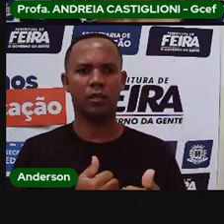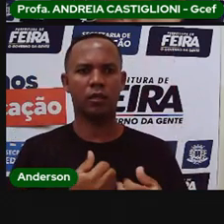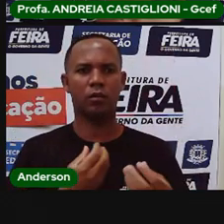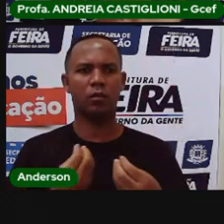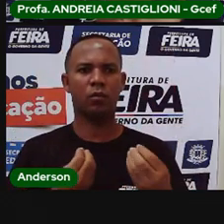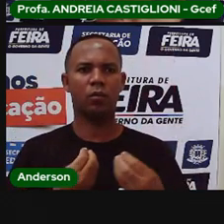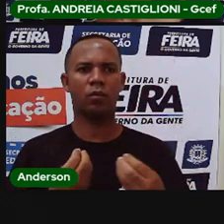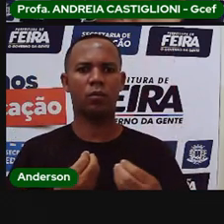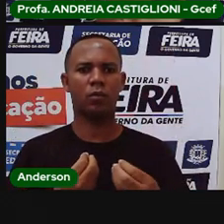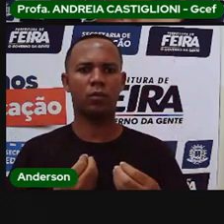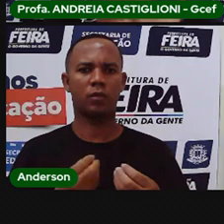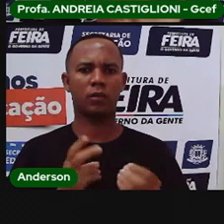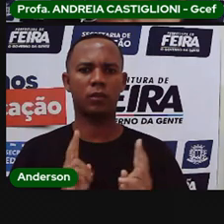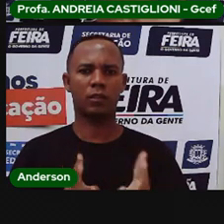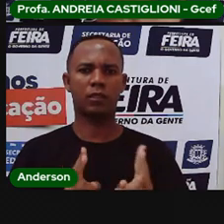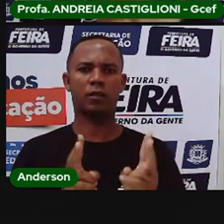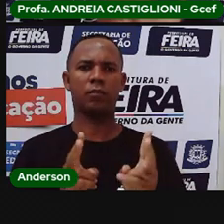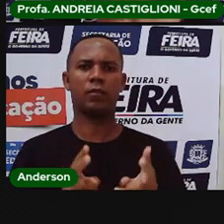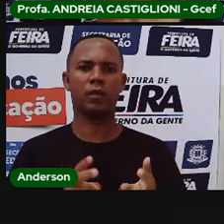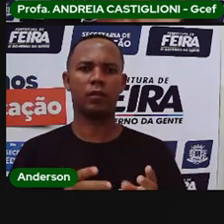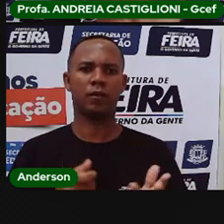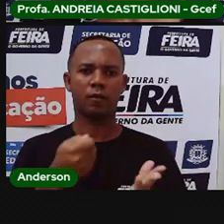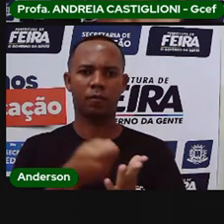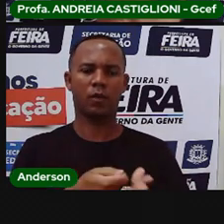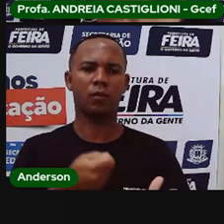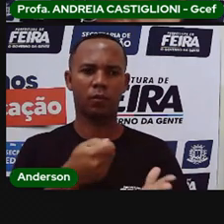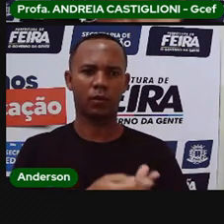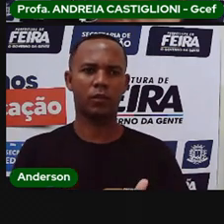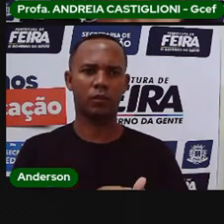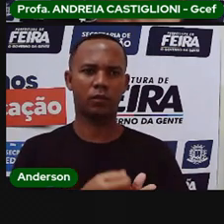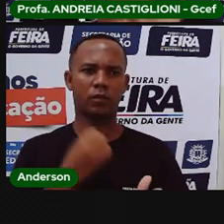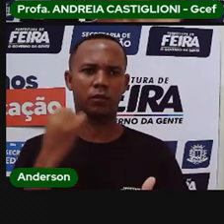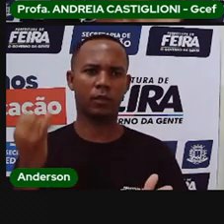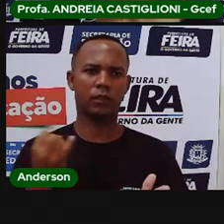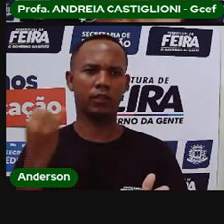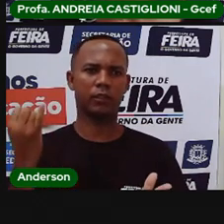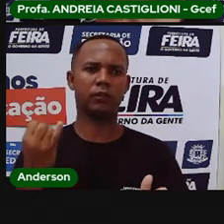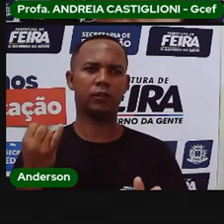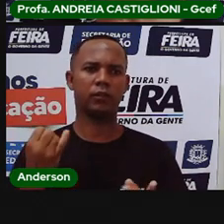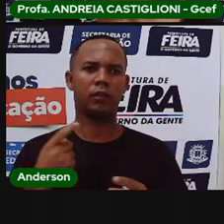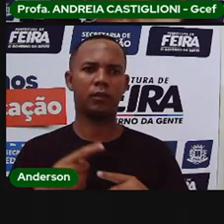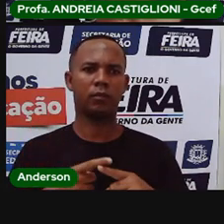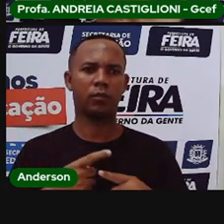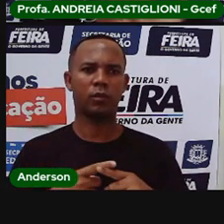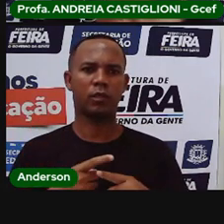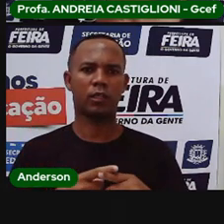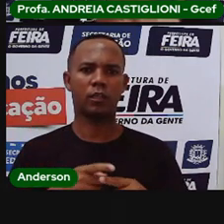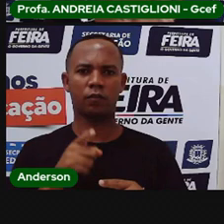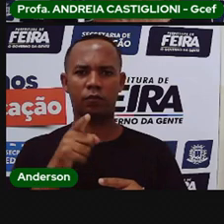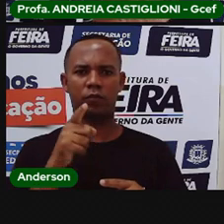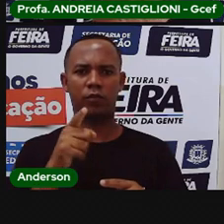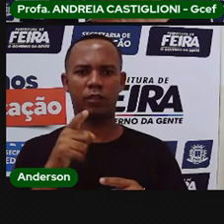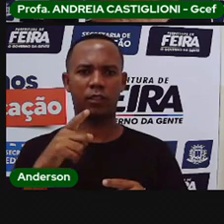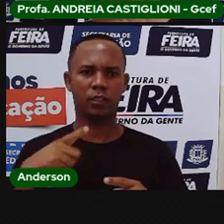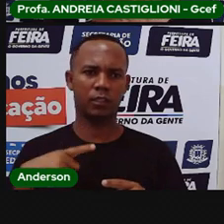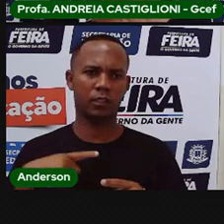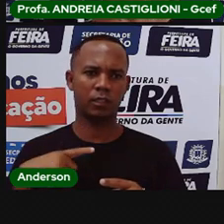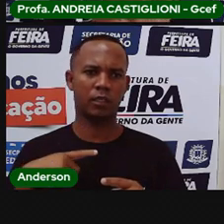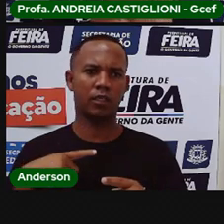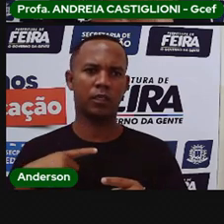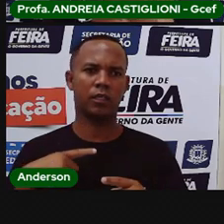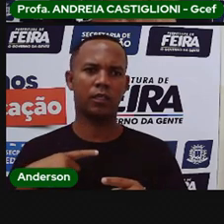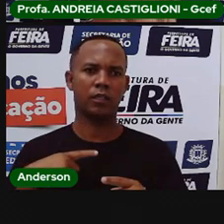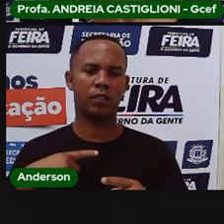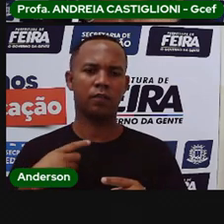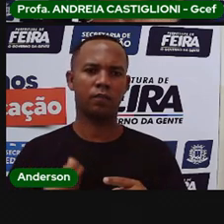seu propósito, tenha o seu propósito bem definido. Porque quando você tem isso, os desafios que aparecem no dia a dia,